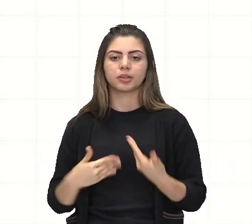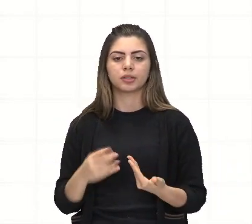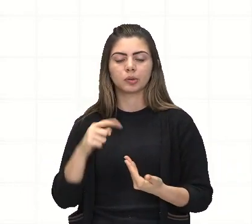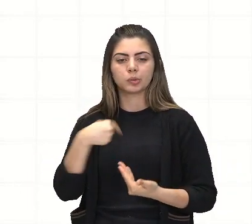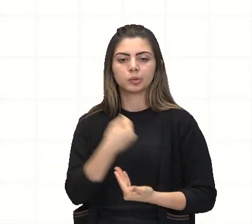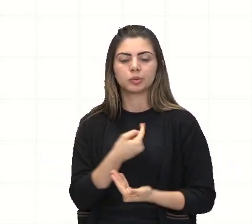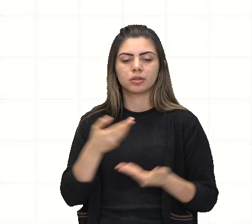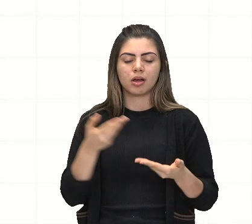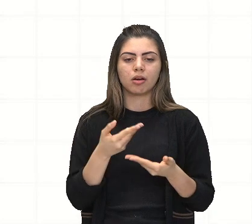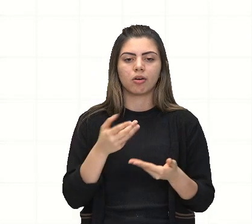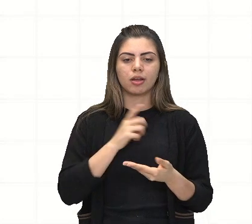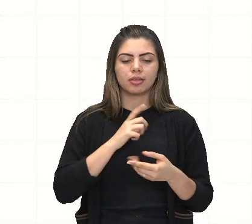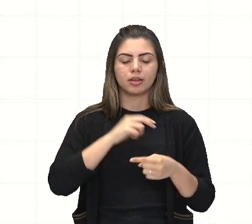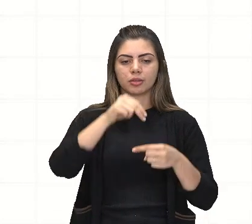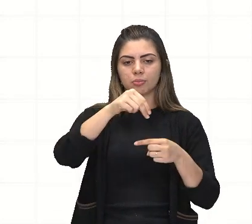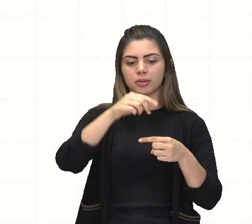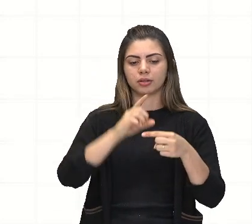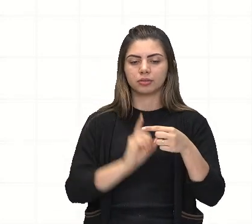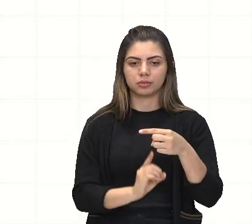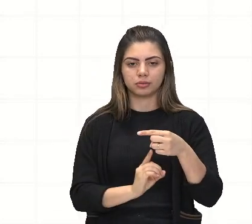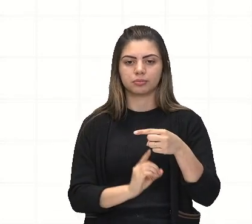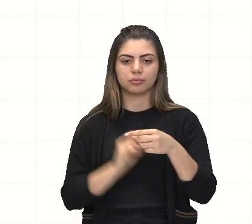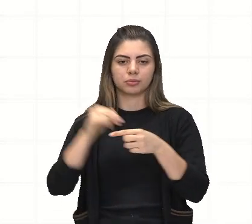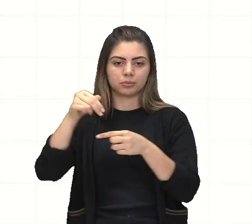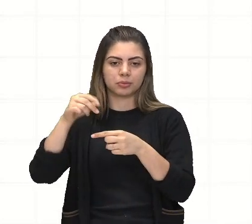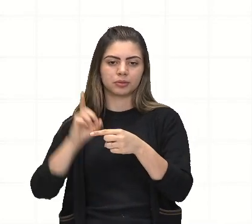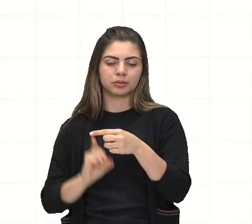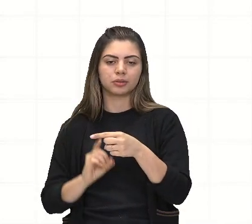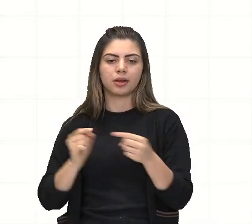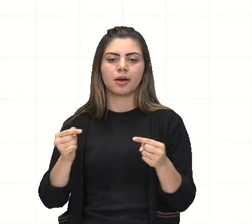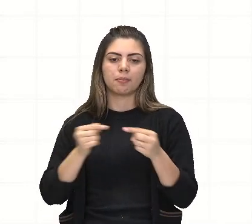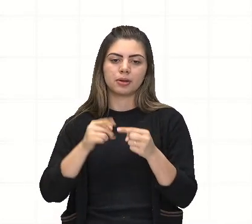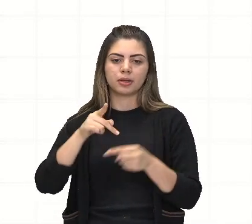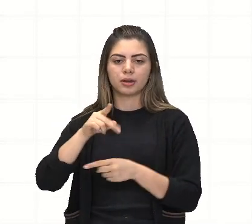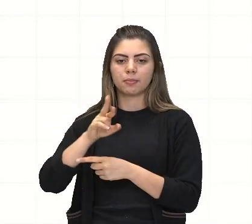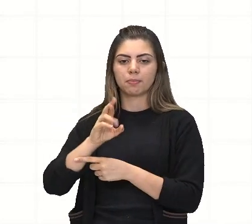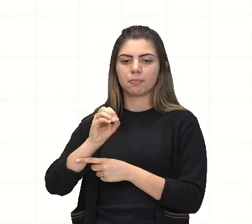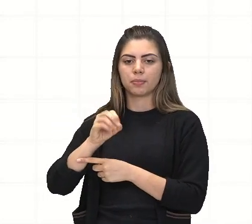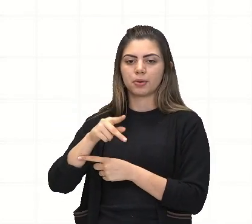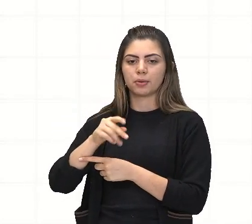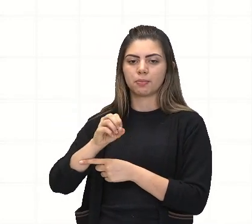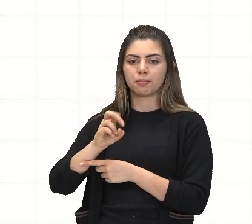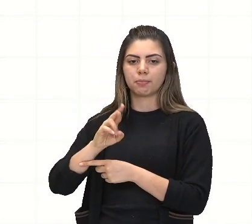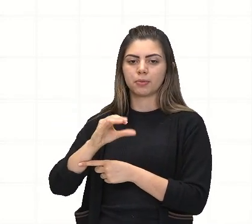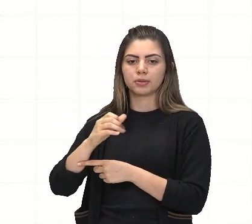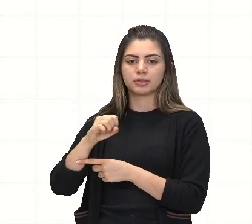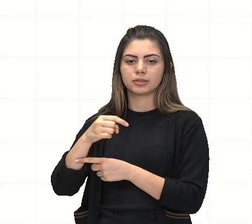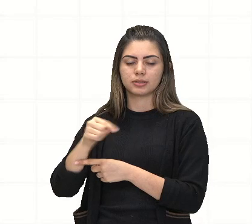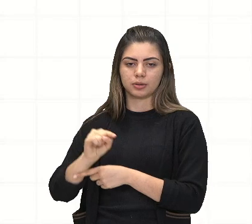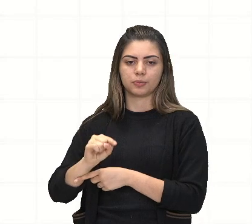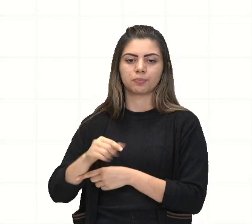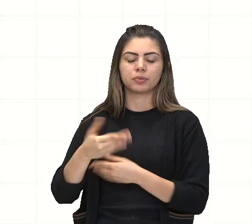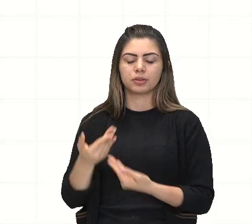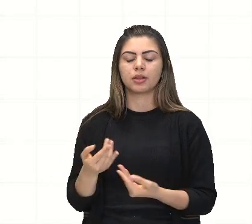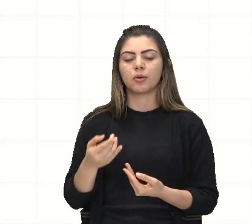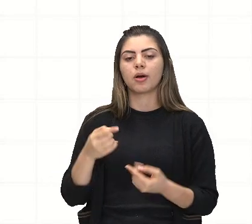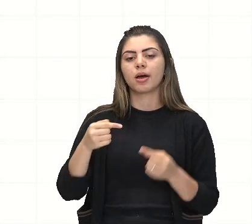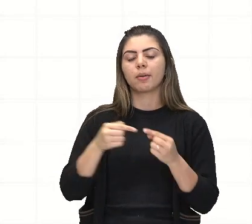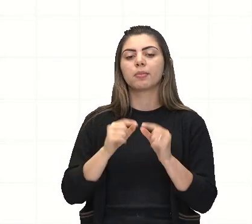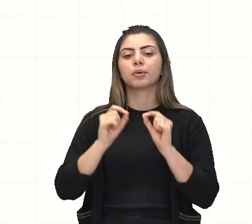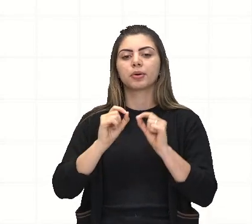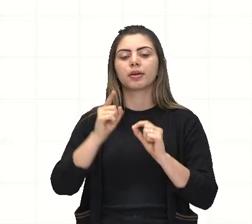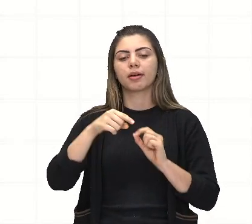igualamos essas duas razões, estamos diante de uma proporção. E aí vamos aplicar a propriedade fundamental